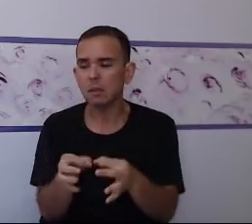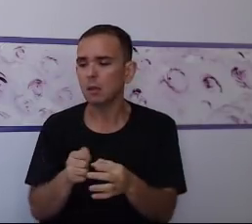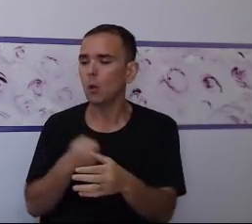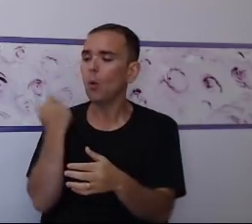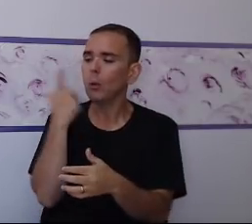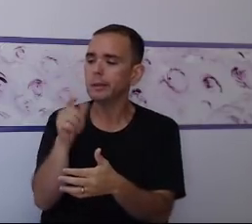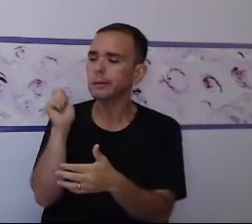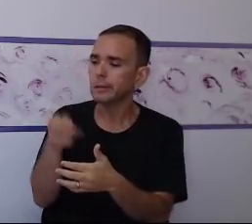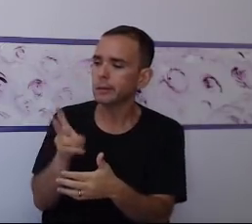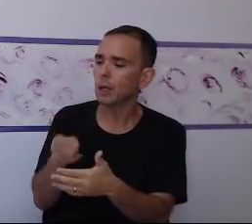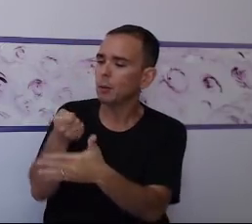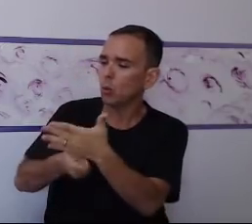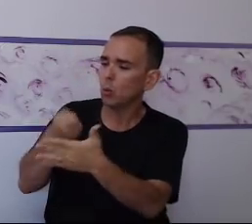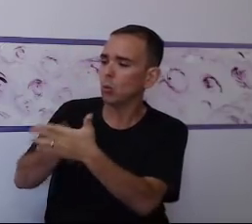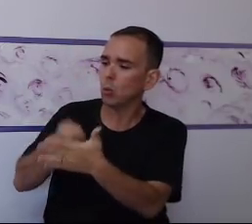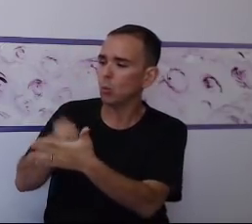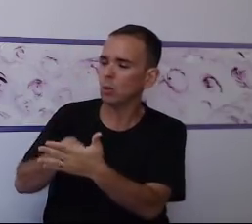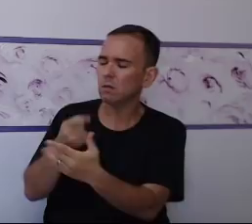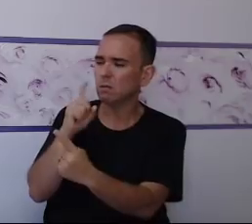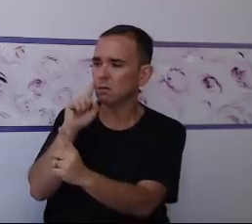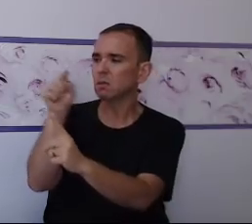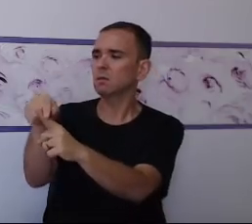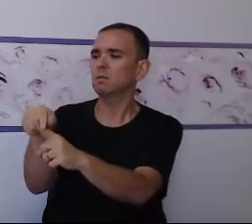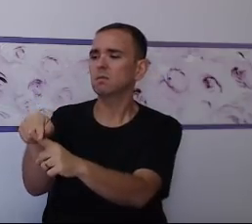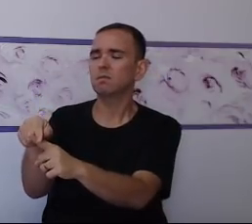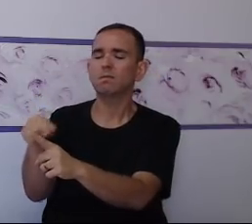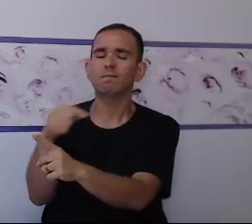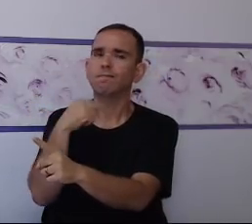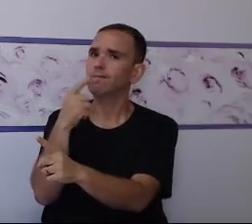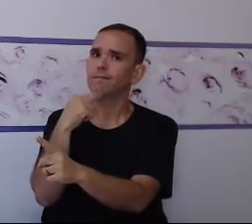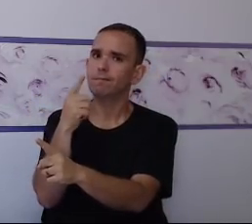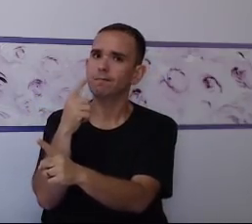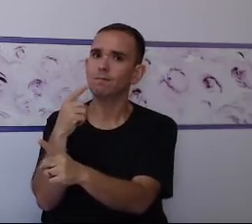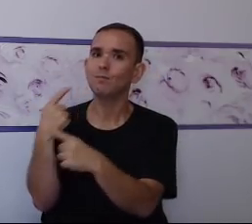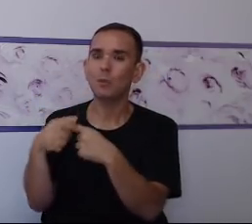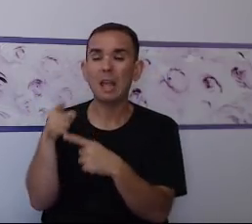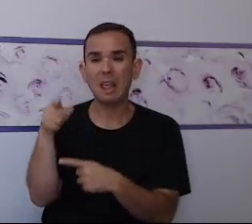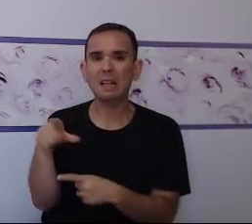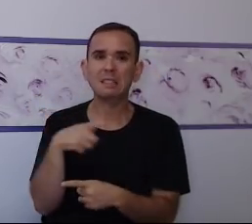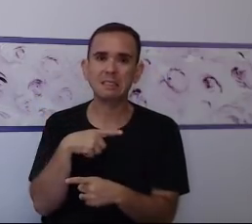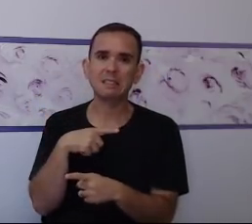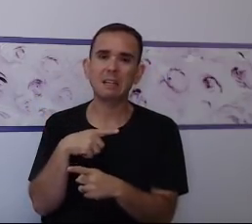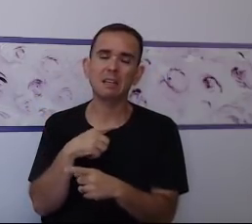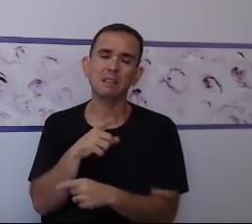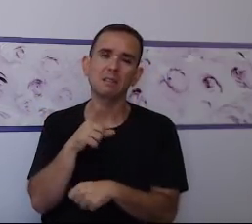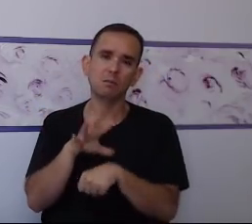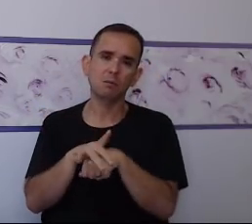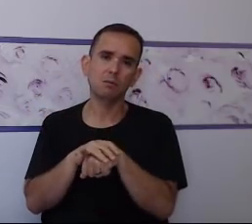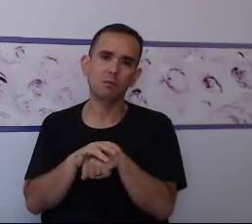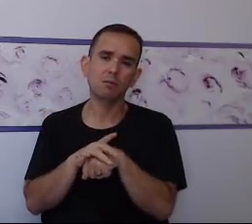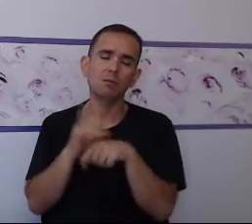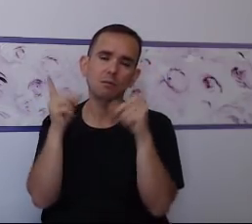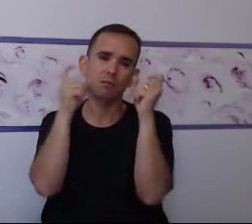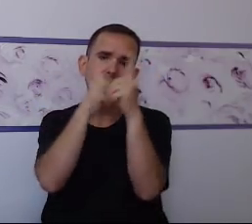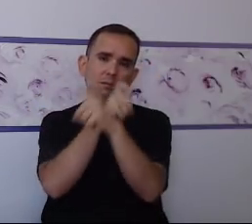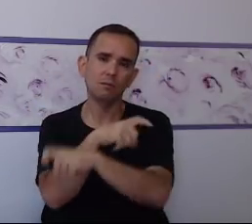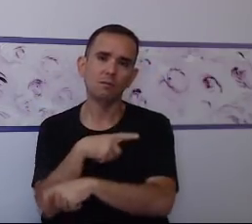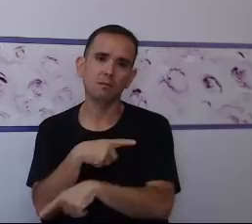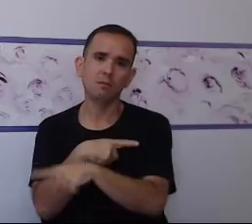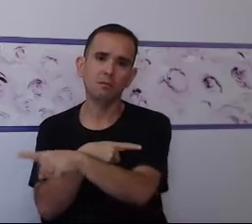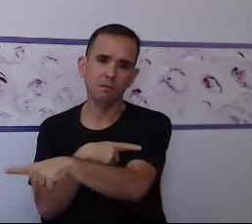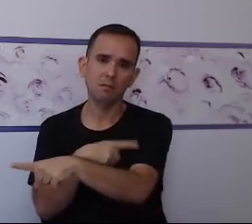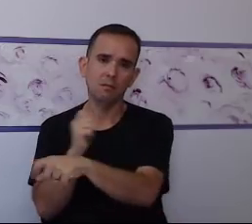sendo que traçou um objetivo que não vai ser alcançado. Não vai ser alcançado porque ele tem essa comorbidade, ele tem essa dificuldade na